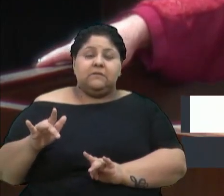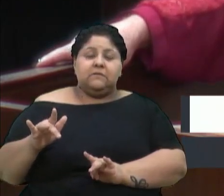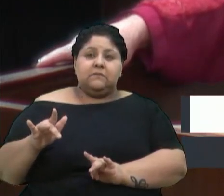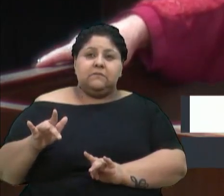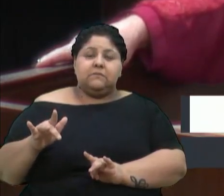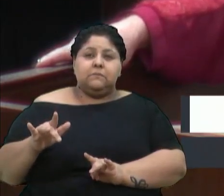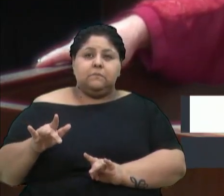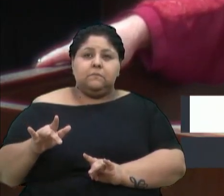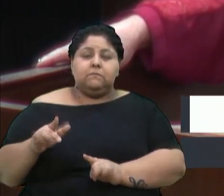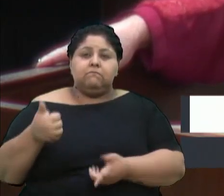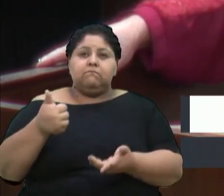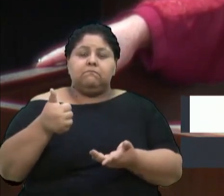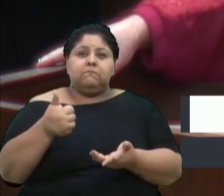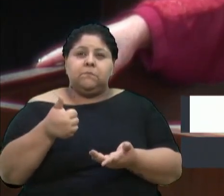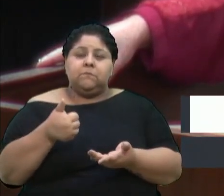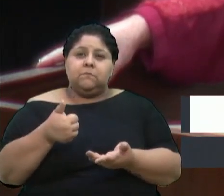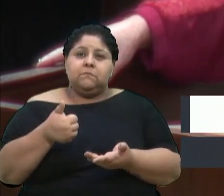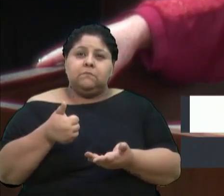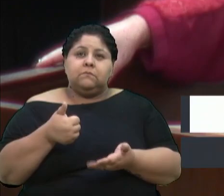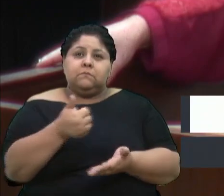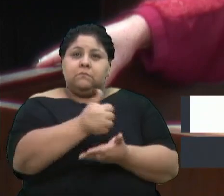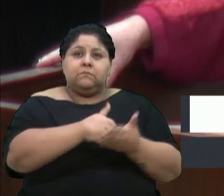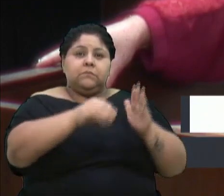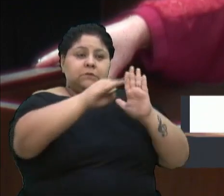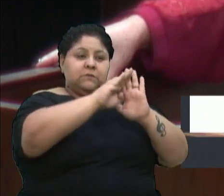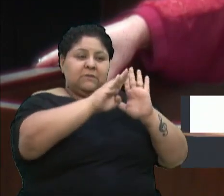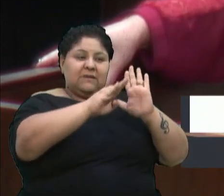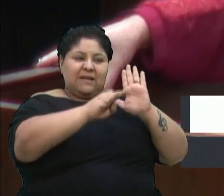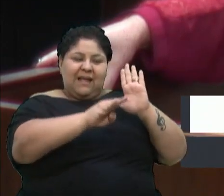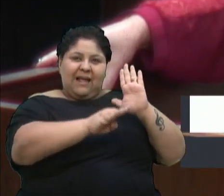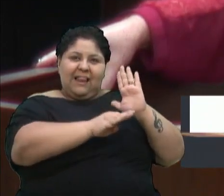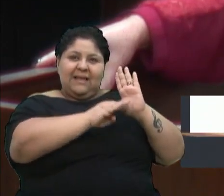na classe D e E.